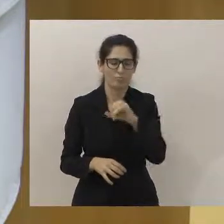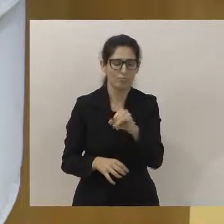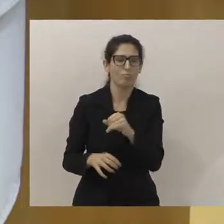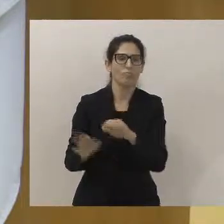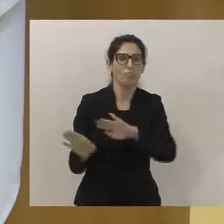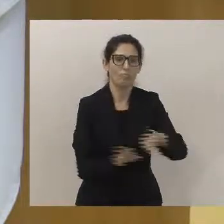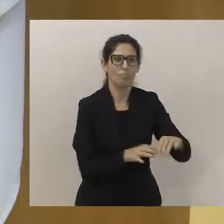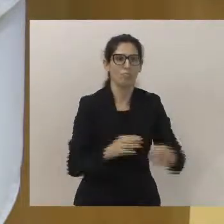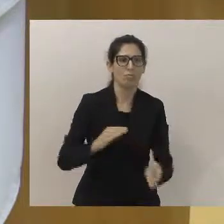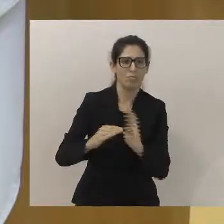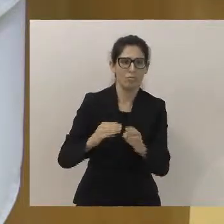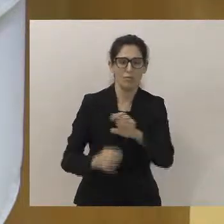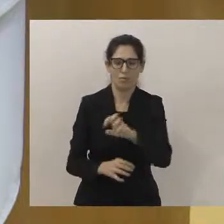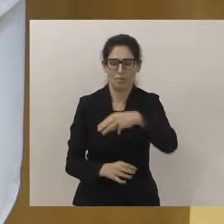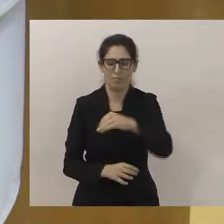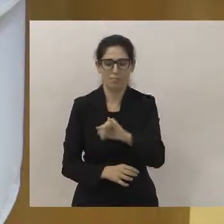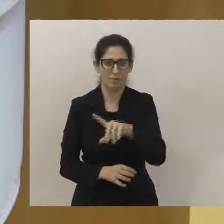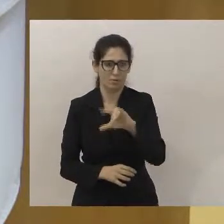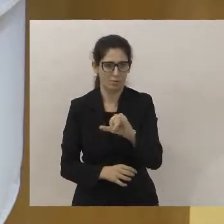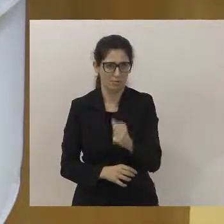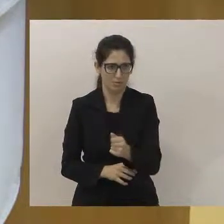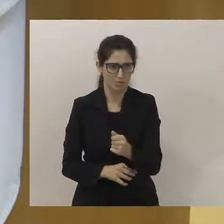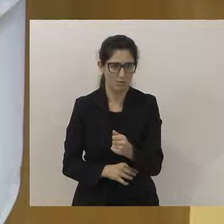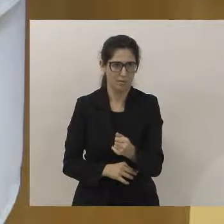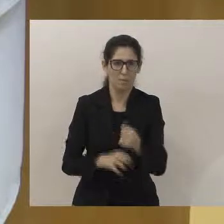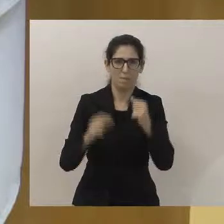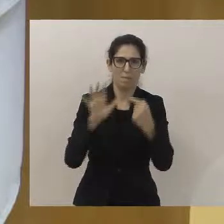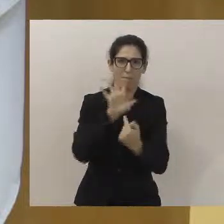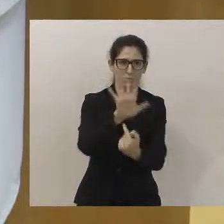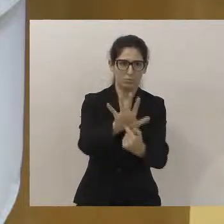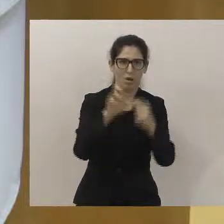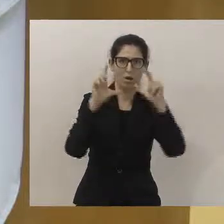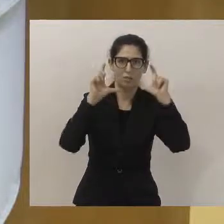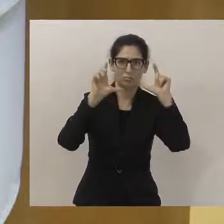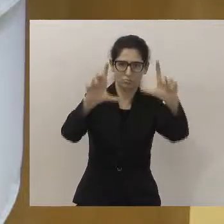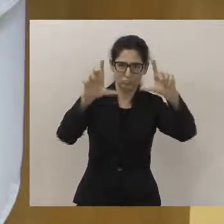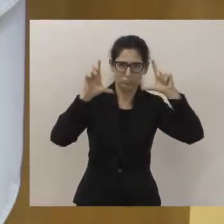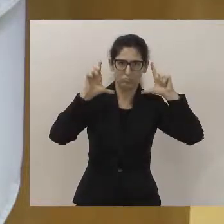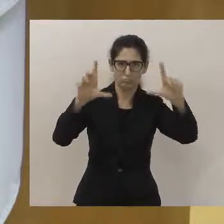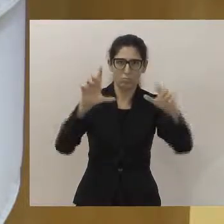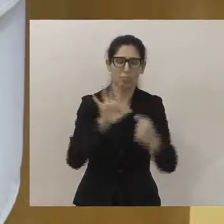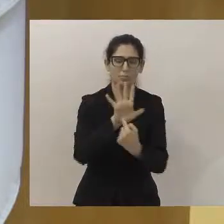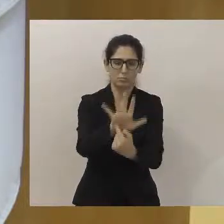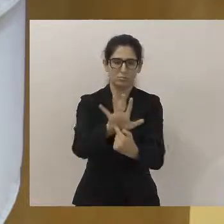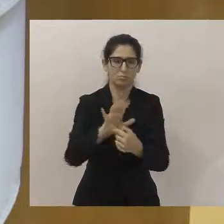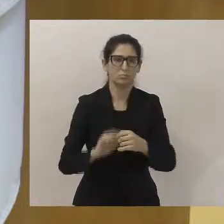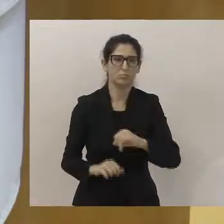vídeos. Aos vídeos não, ao slide da Jardim Emília.